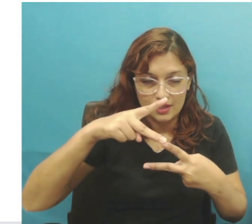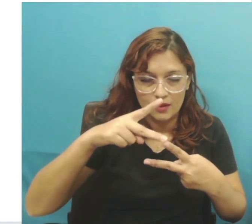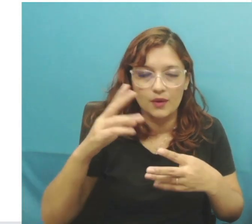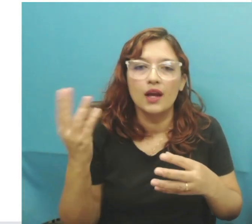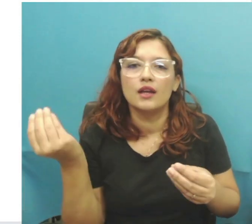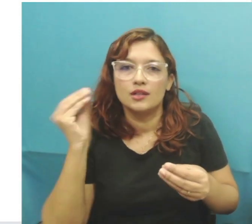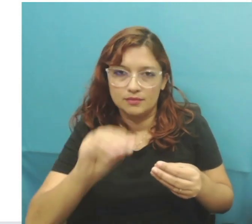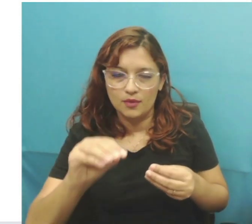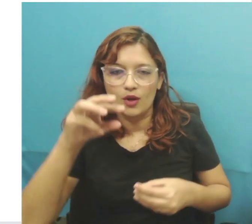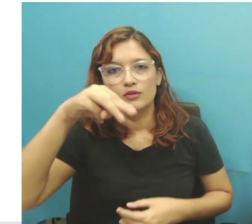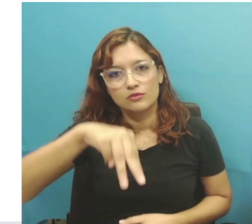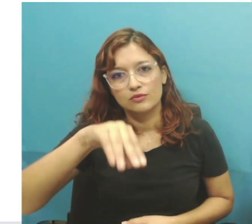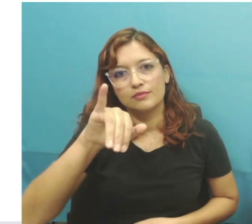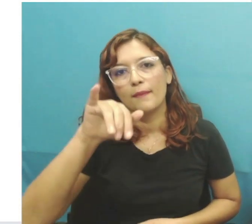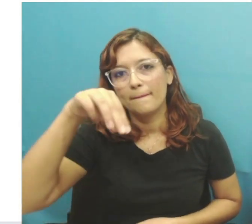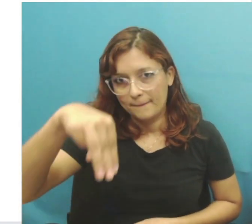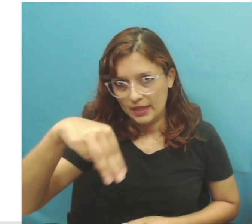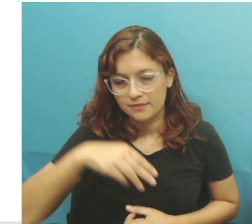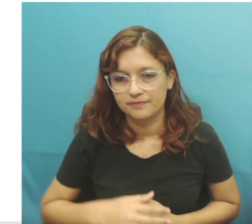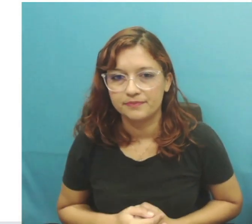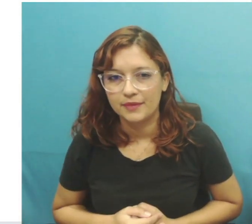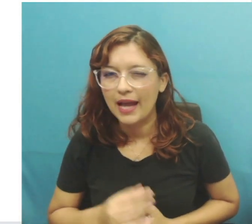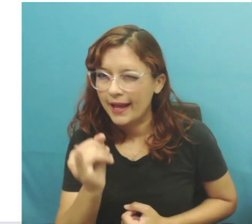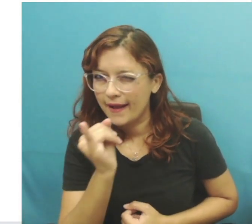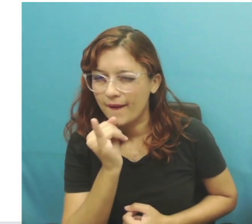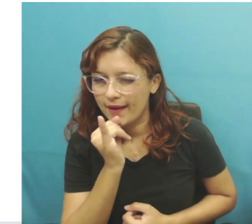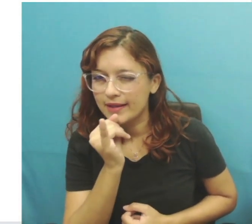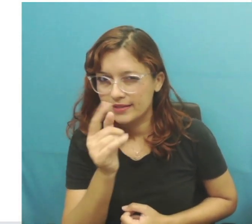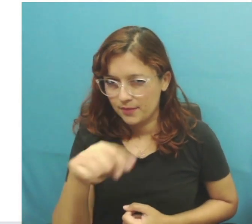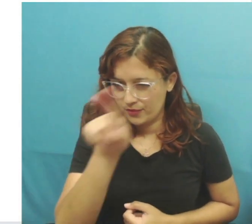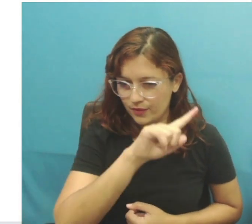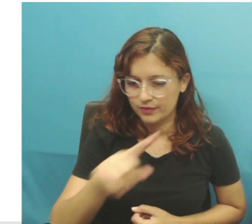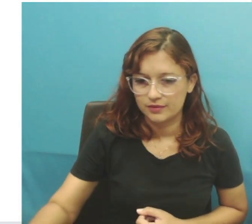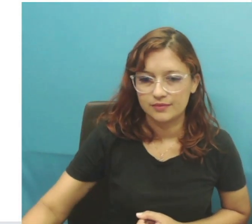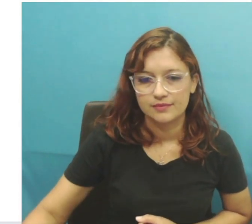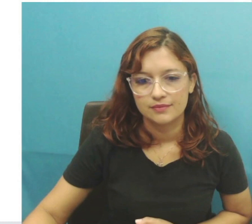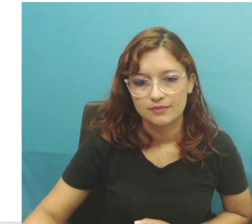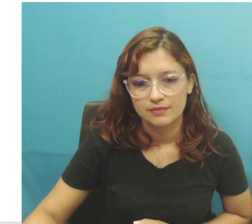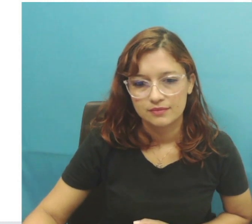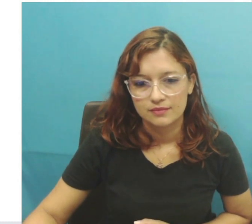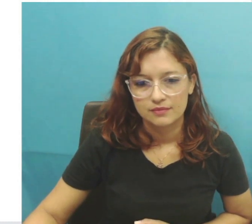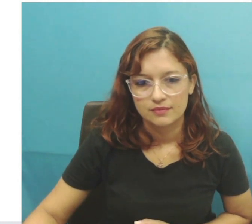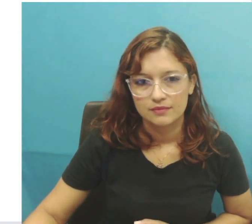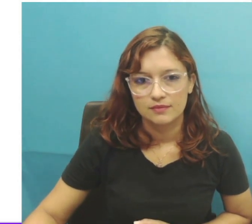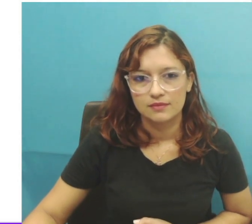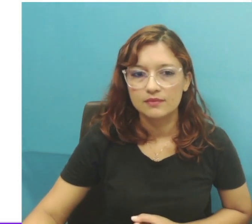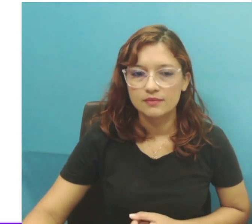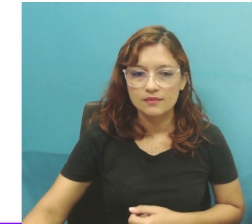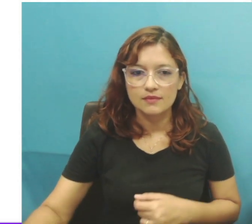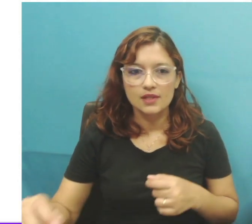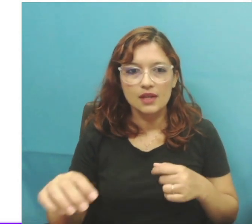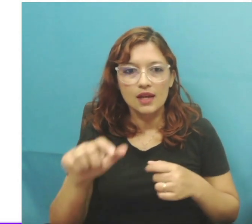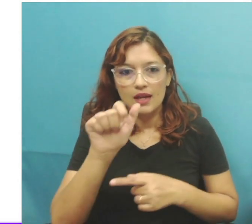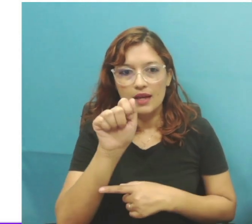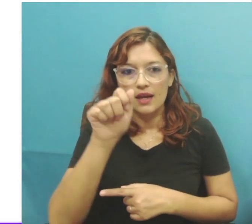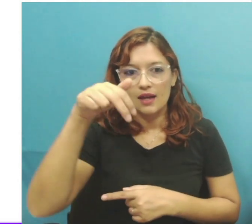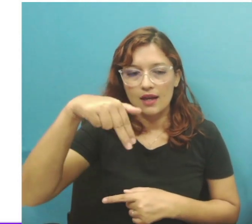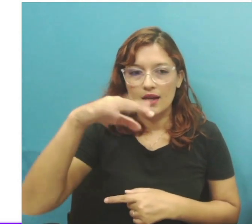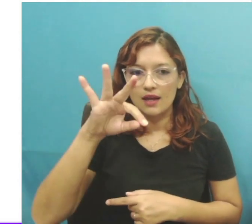Eu preciso usar a preposição e a palavra mim. Vamos ver o outro exemplo, o exemplo